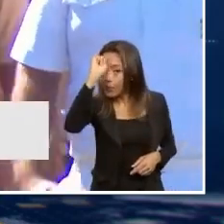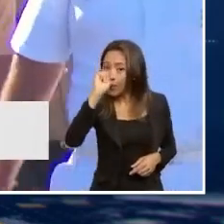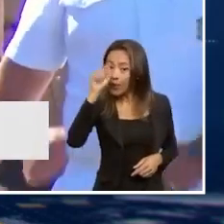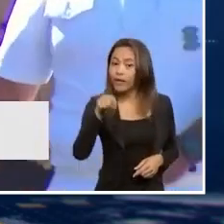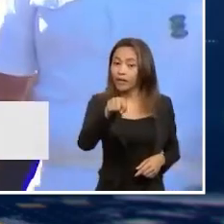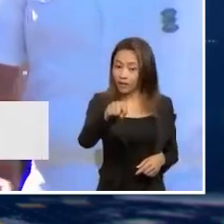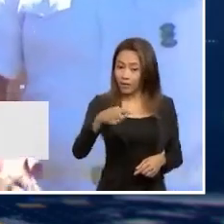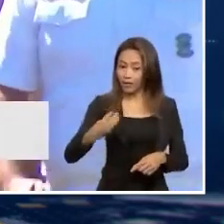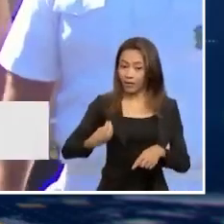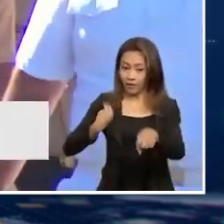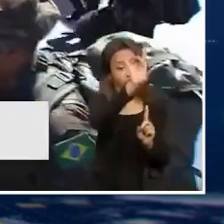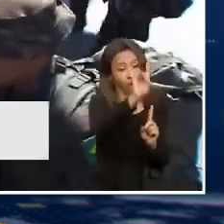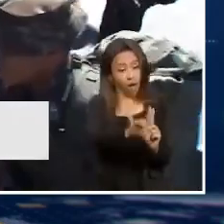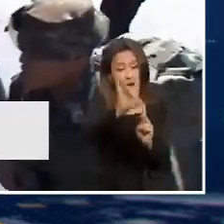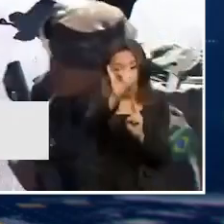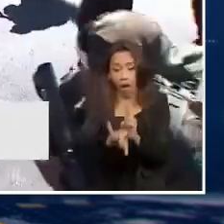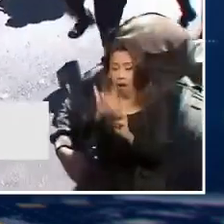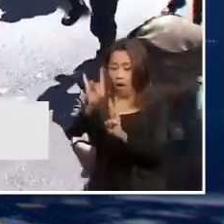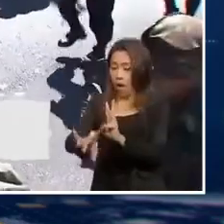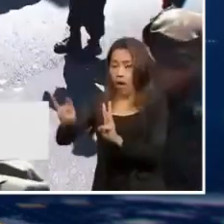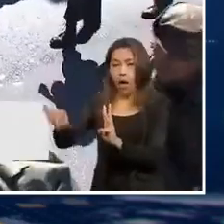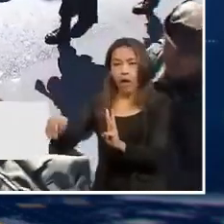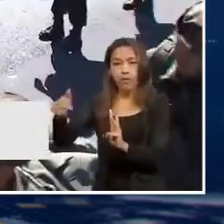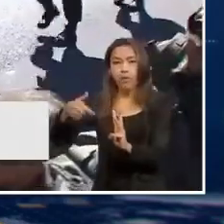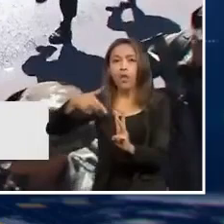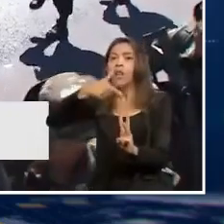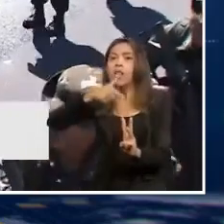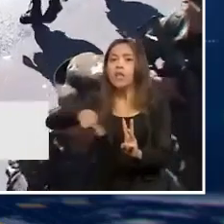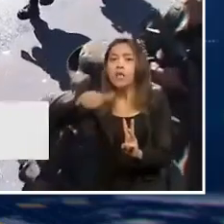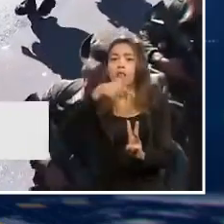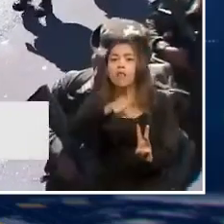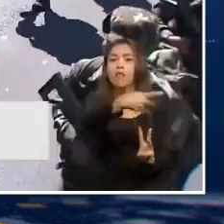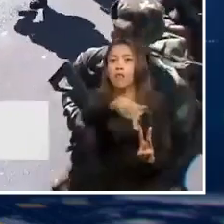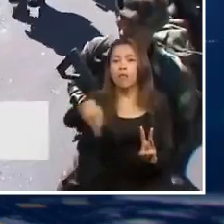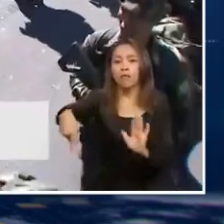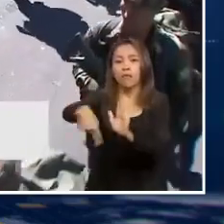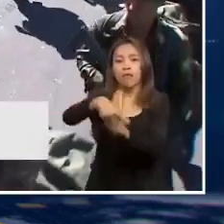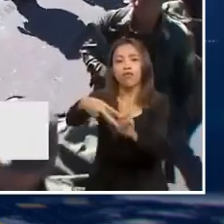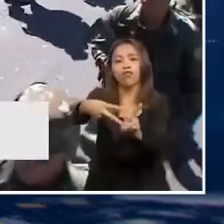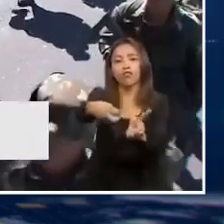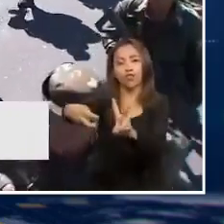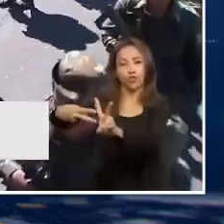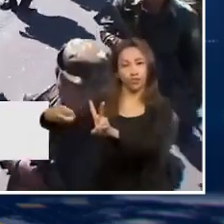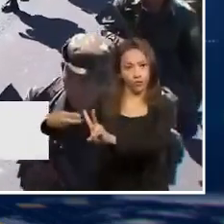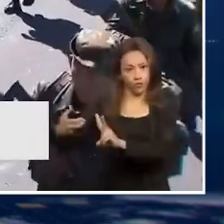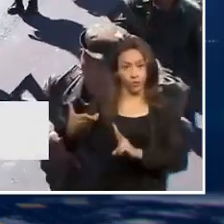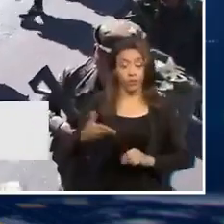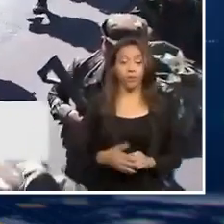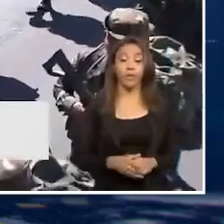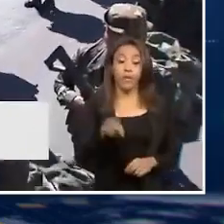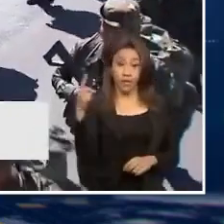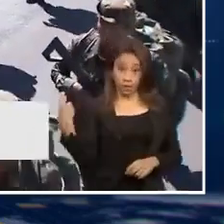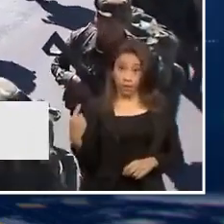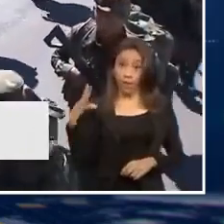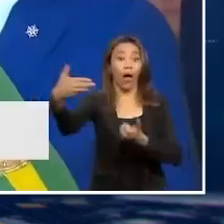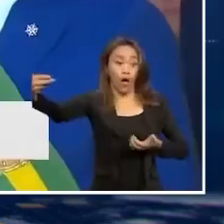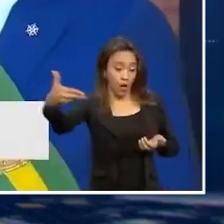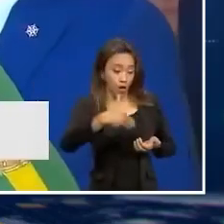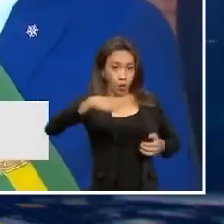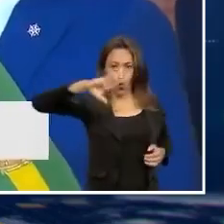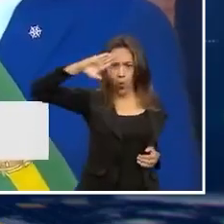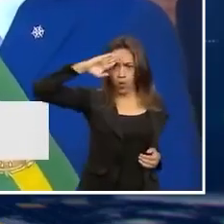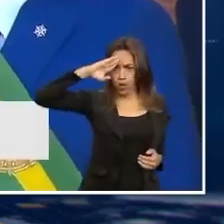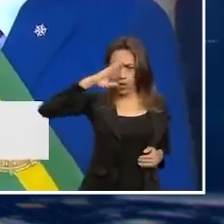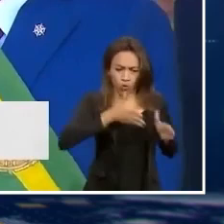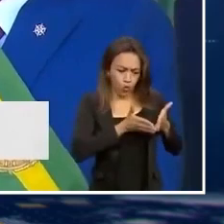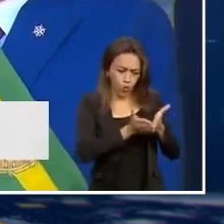Ali, aquela foto ali, a gente tem que tolerar o presidente tem que tolerar nós, e tudo certo, vamos fazer o bem pelo país. É o que a